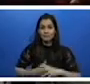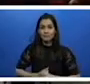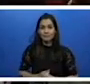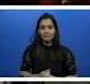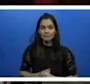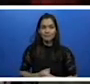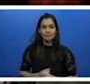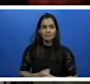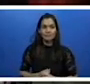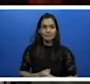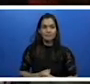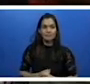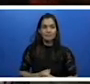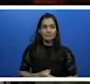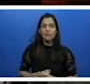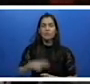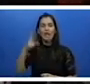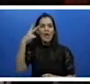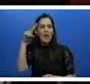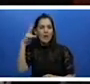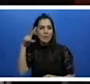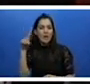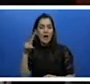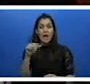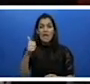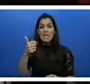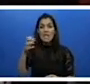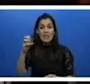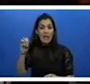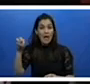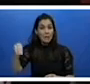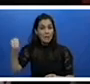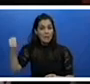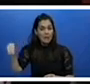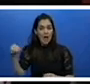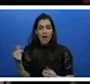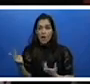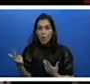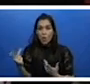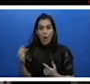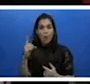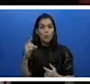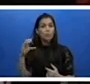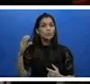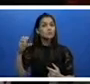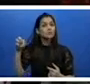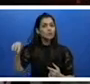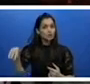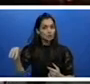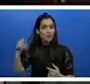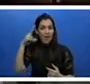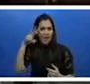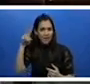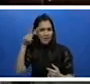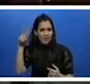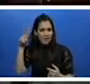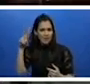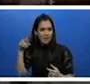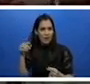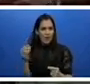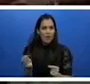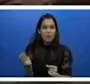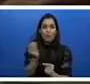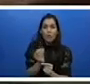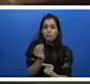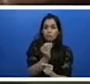está trazendo. A gente tem que lembrar que 10 milímetros correspondem a 1 centímetro. Lembra que eu volto, ó? Entre